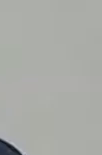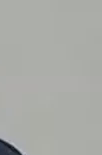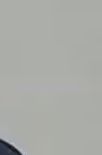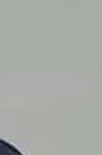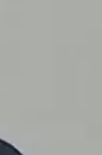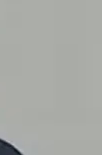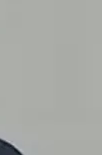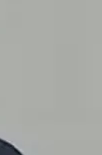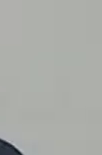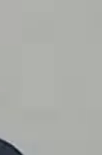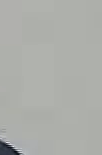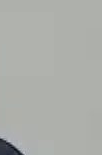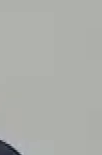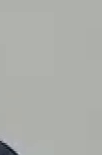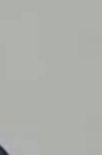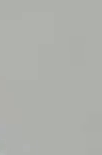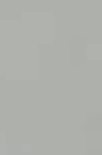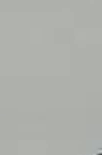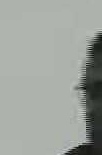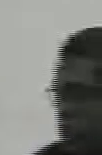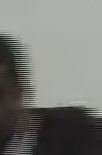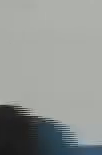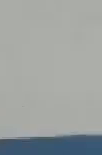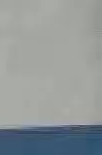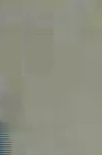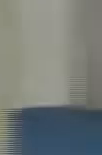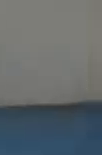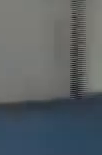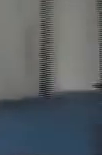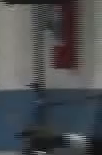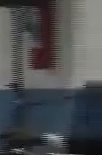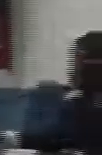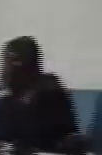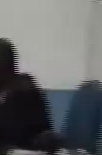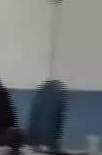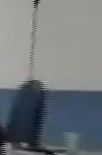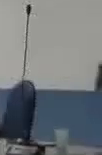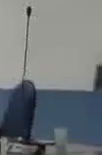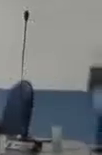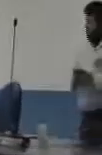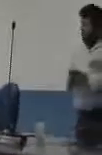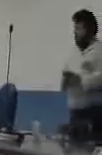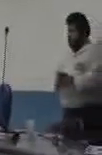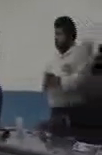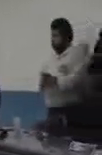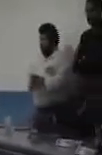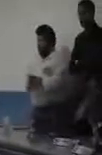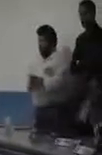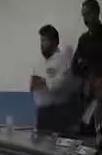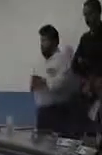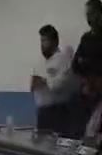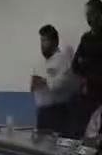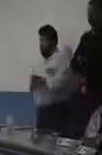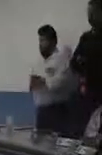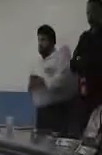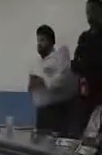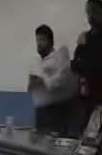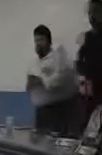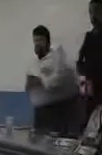É, esse é o 48, né, vereador Ivo? É o 48. É importante quando secretário de Finanças esteve aqui, e